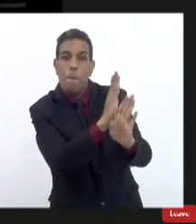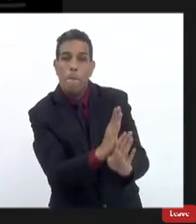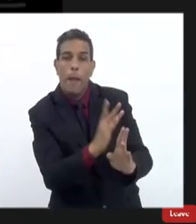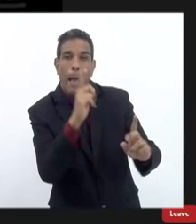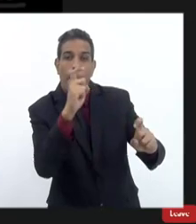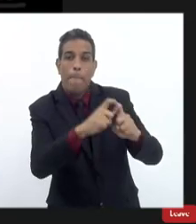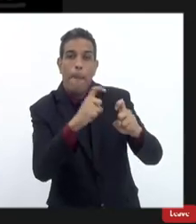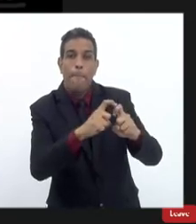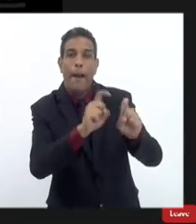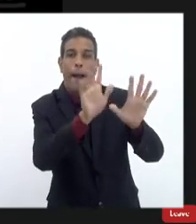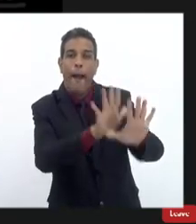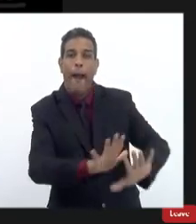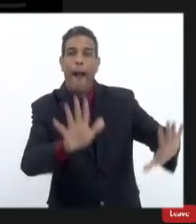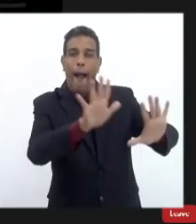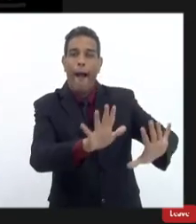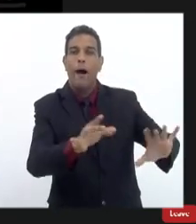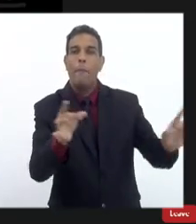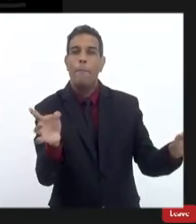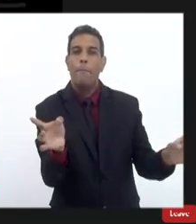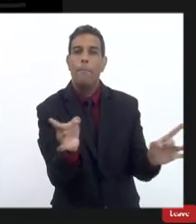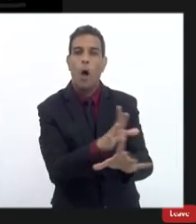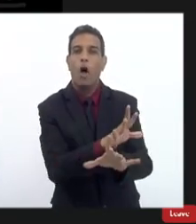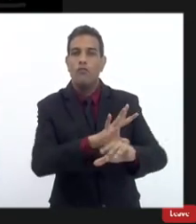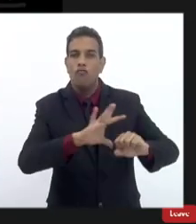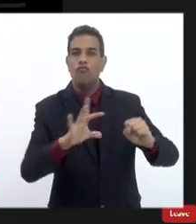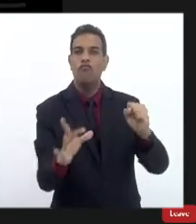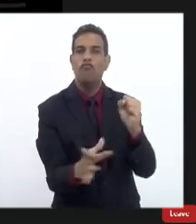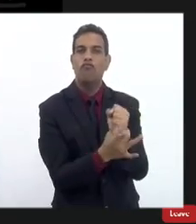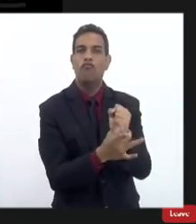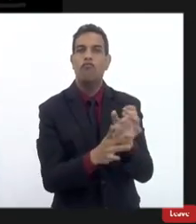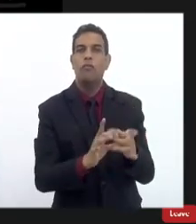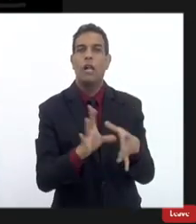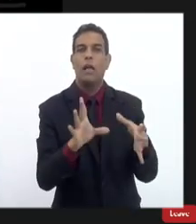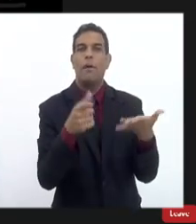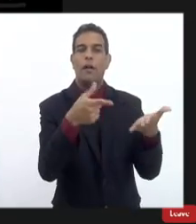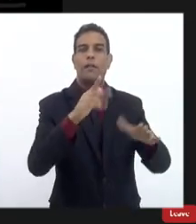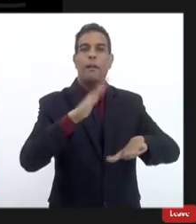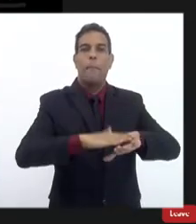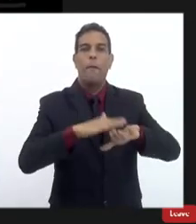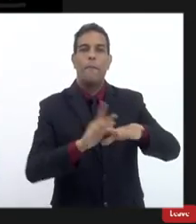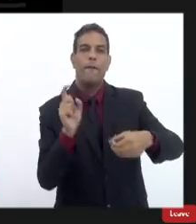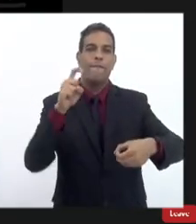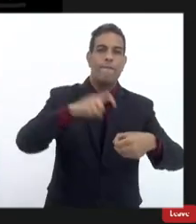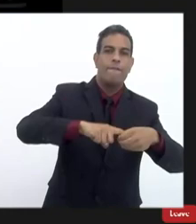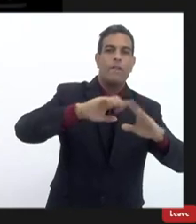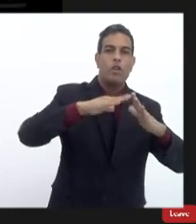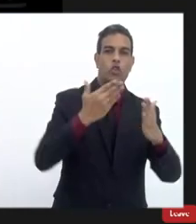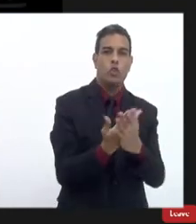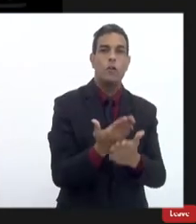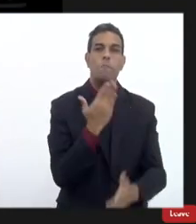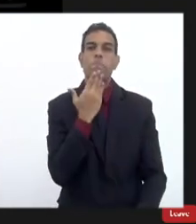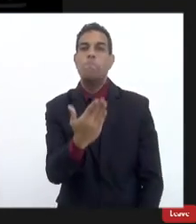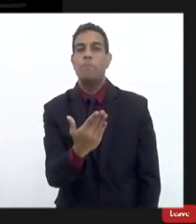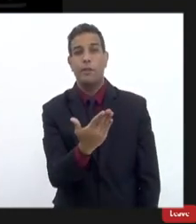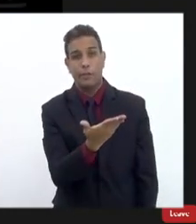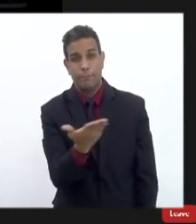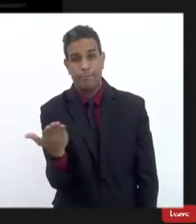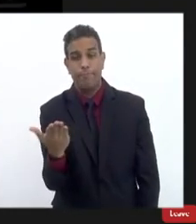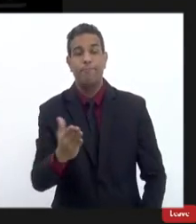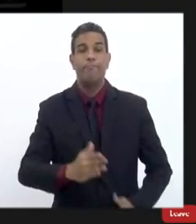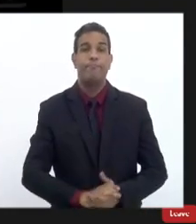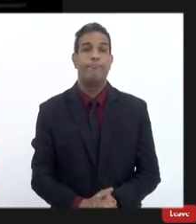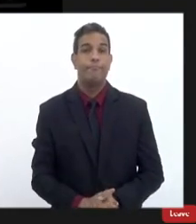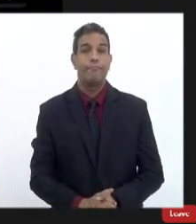e estarem aí sim a perícia médica liberando o retorno deles à escola. E aí eu quero ressaltar